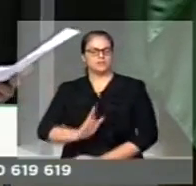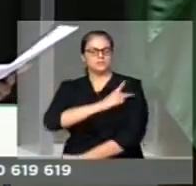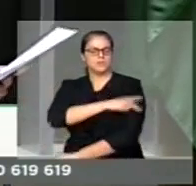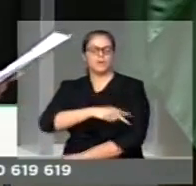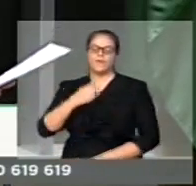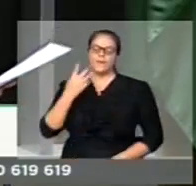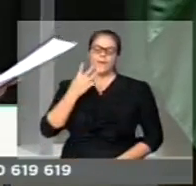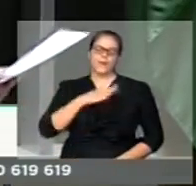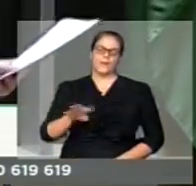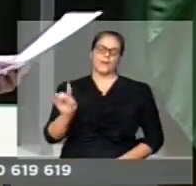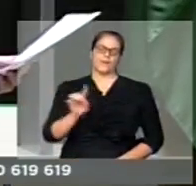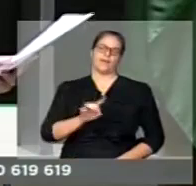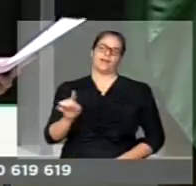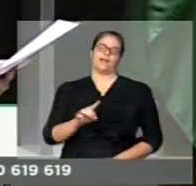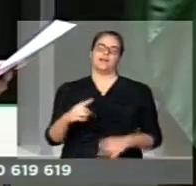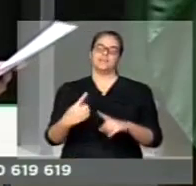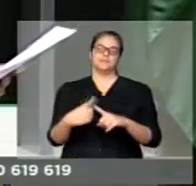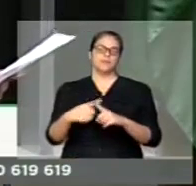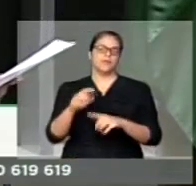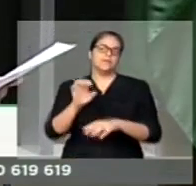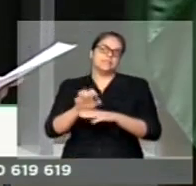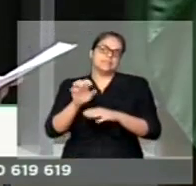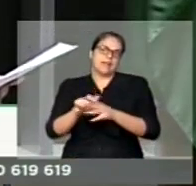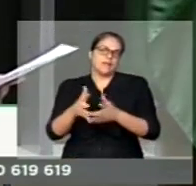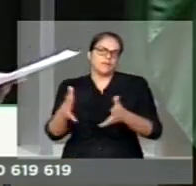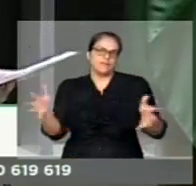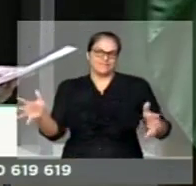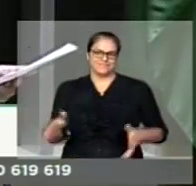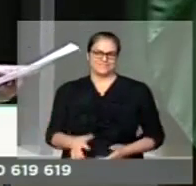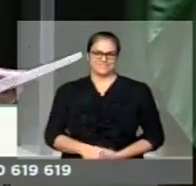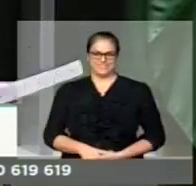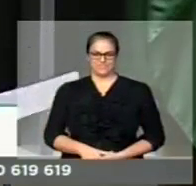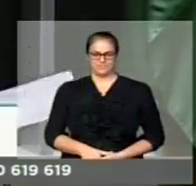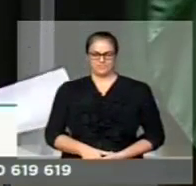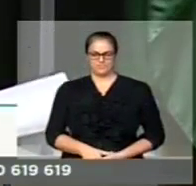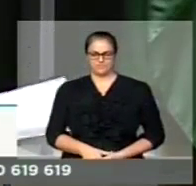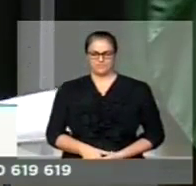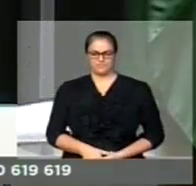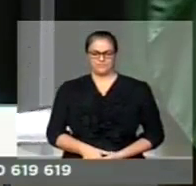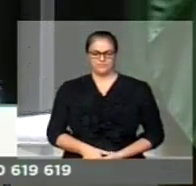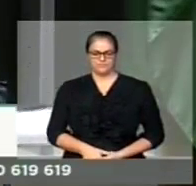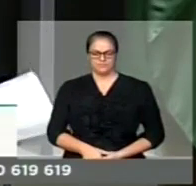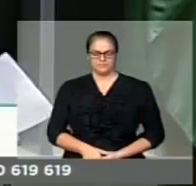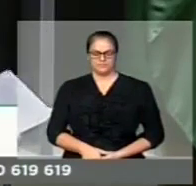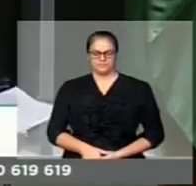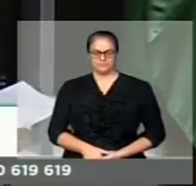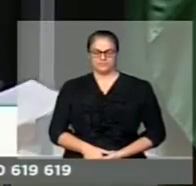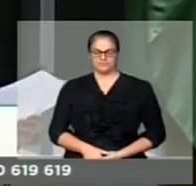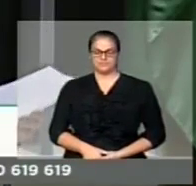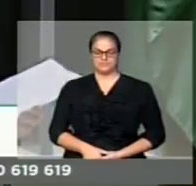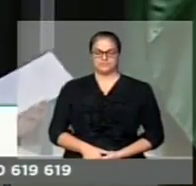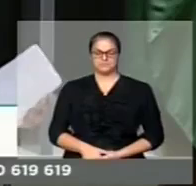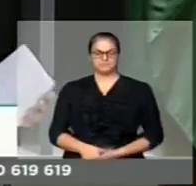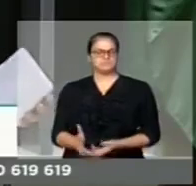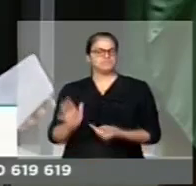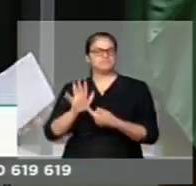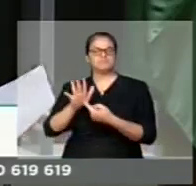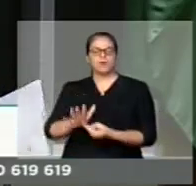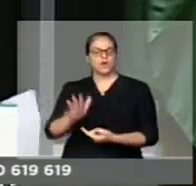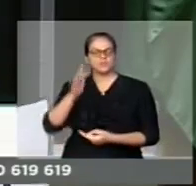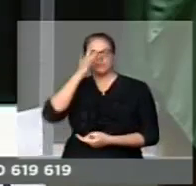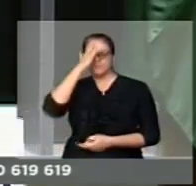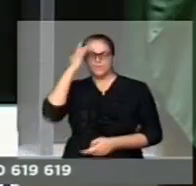conhecer pela tamanha dimensão do nosso estado. E dando voz a anônimos e às demandas